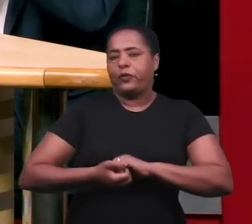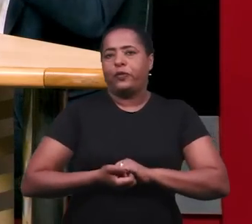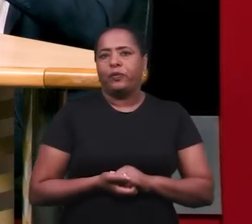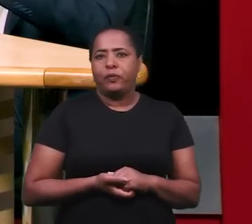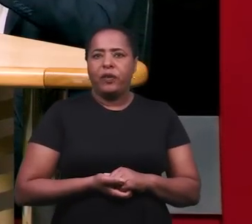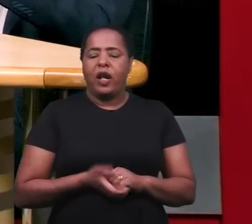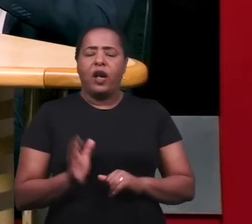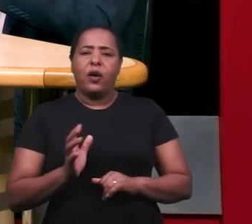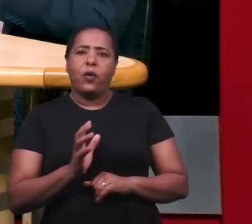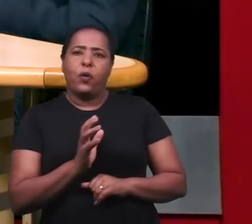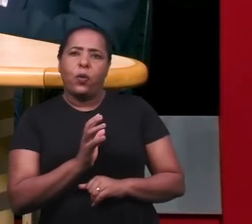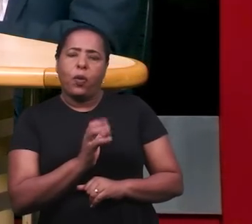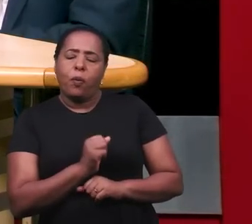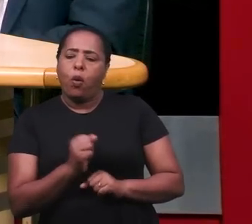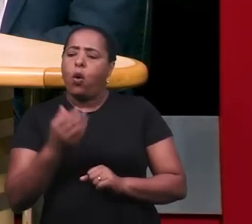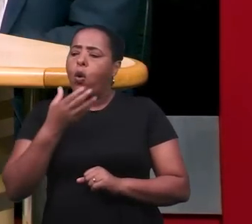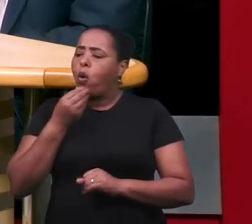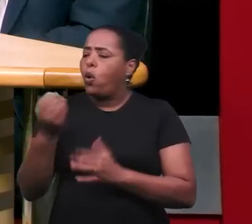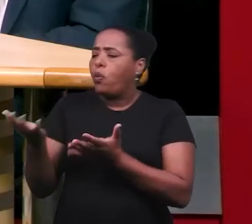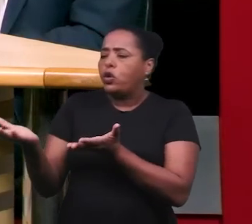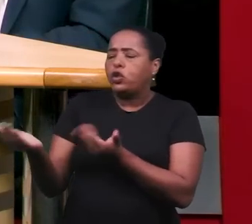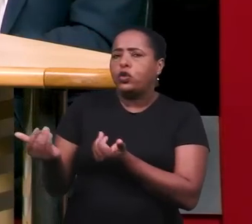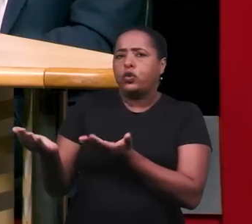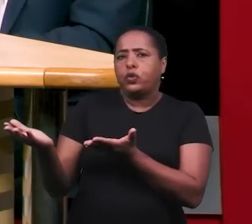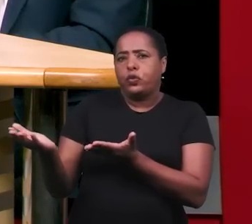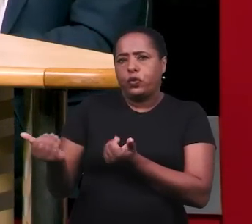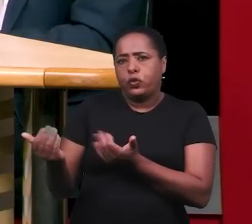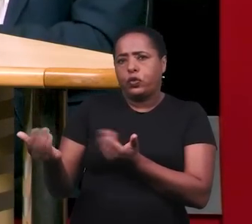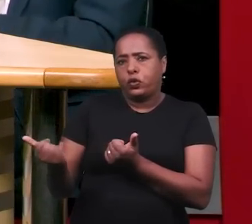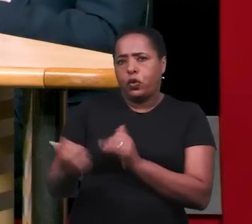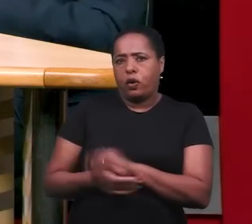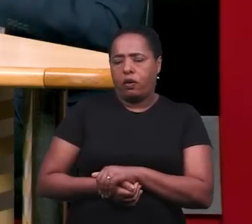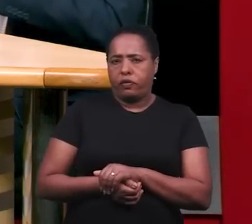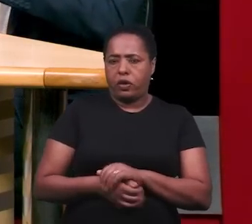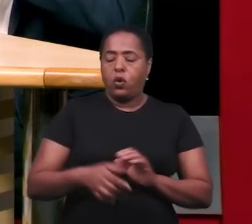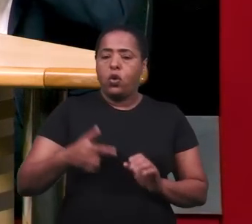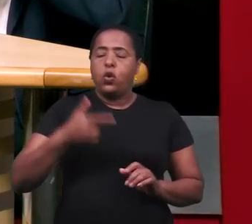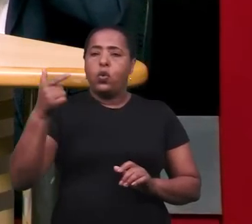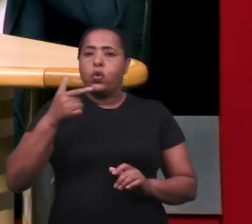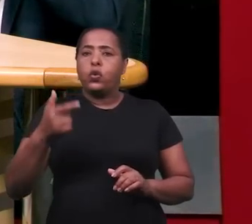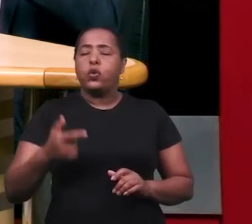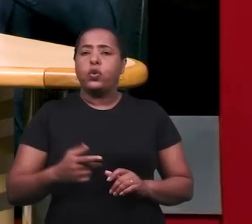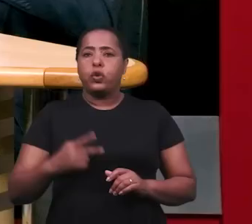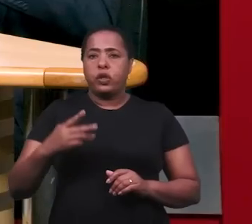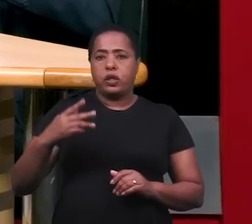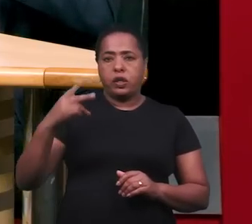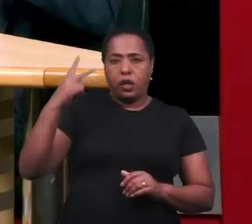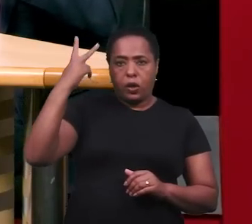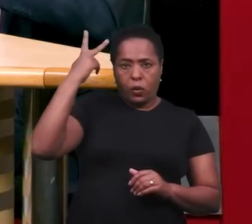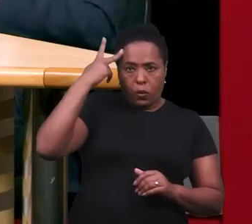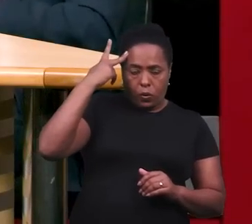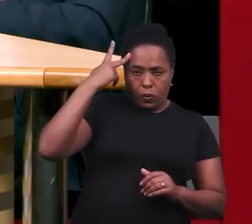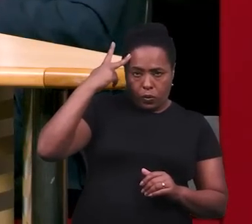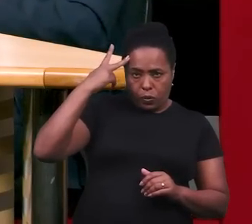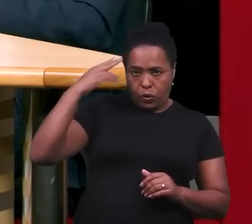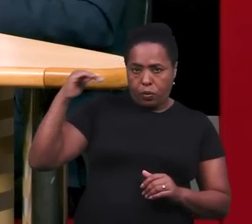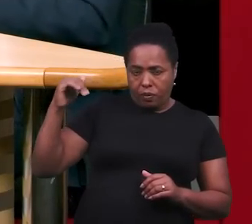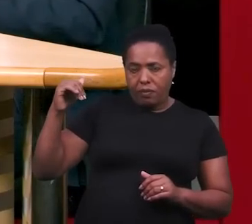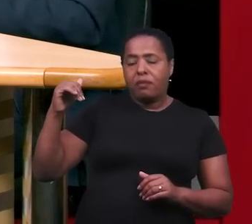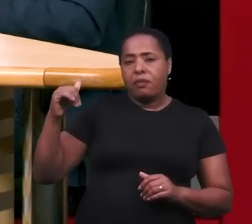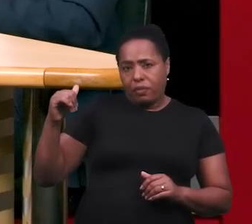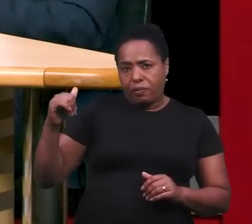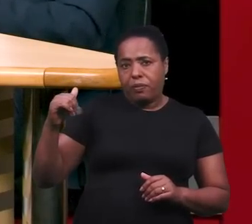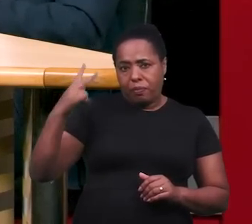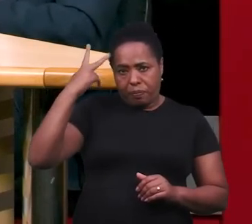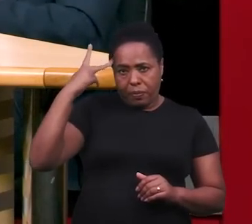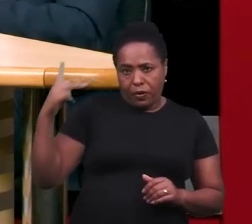amor da mocidade. E era o amor o jovem, e o